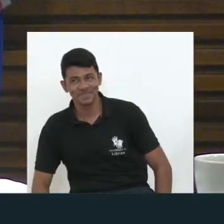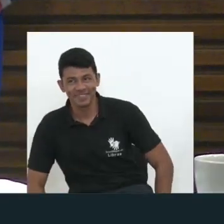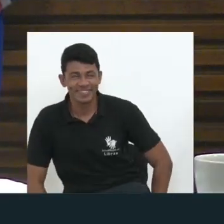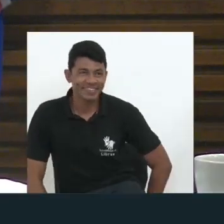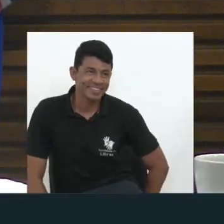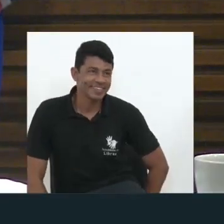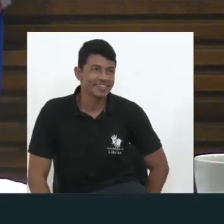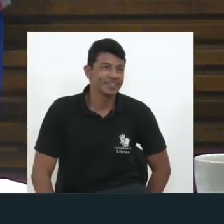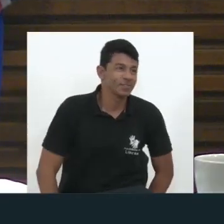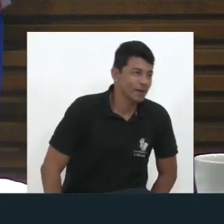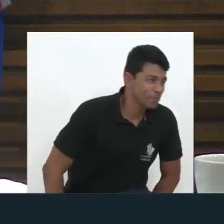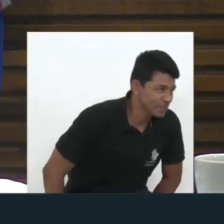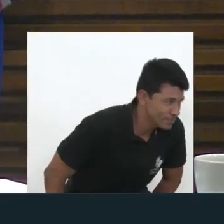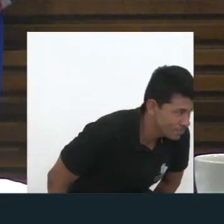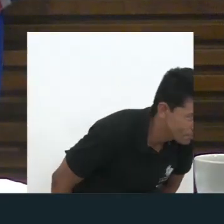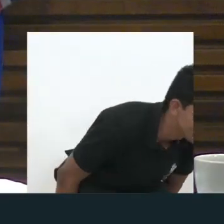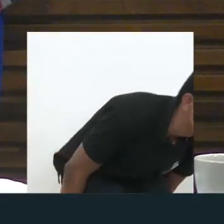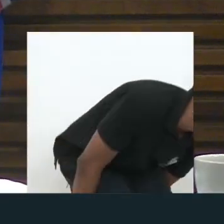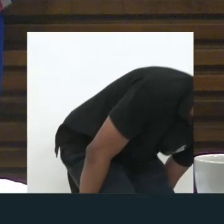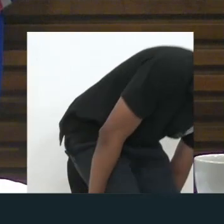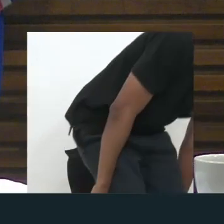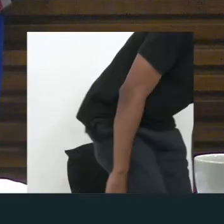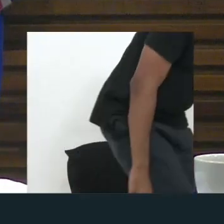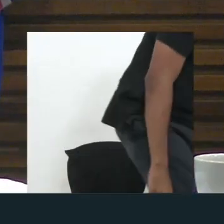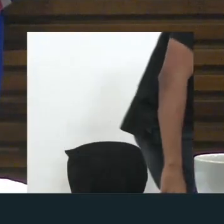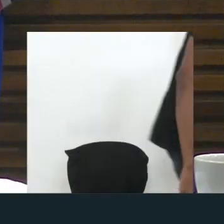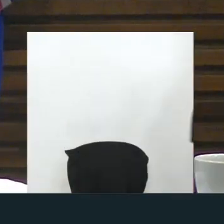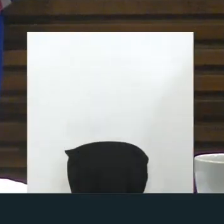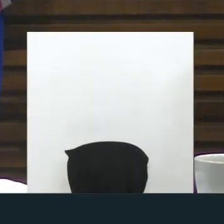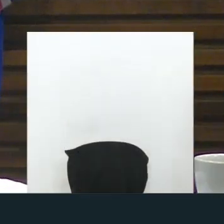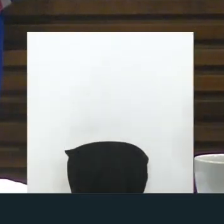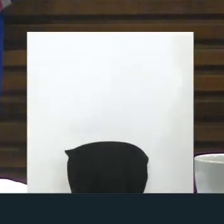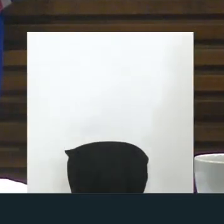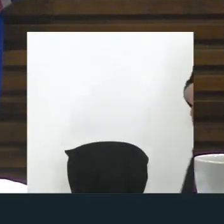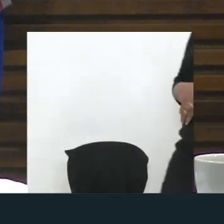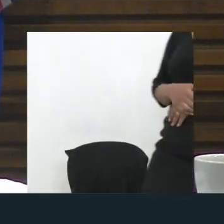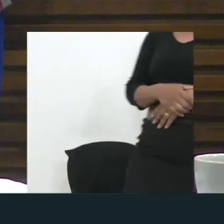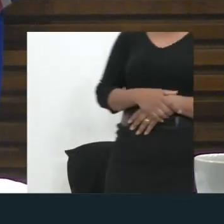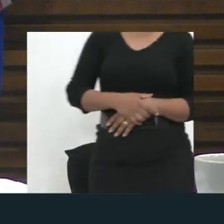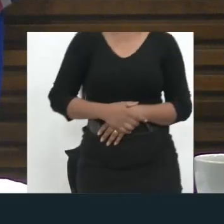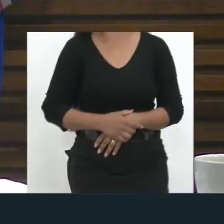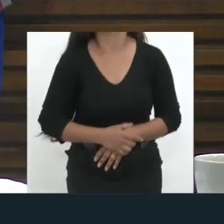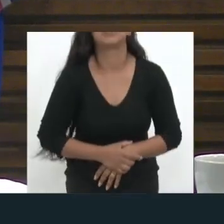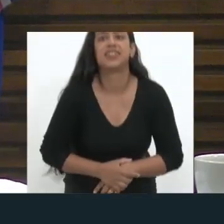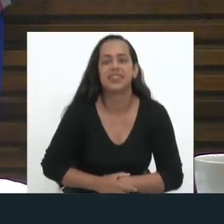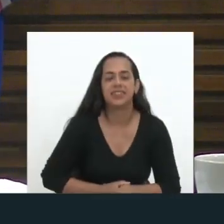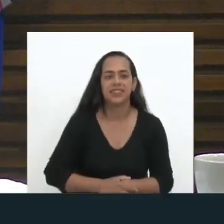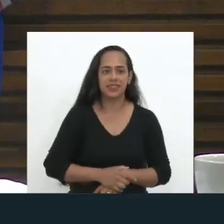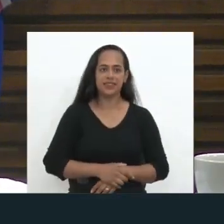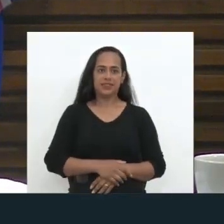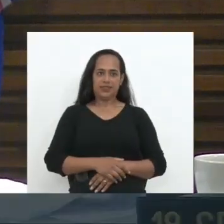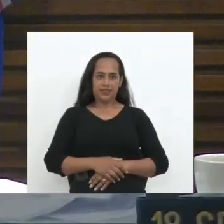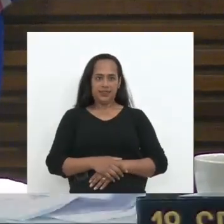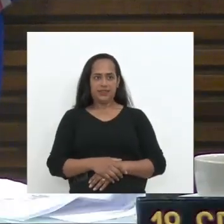deliberação. Solicito aos senhores vereadores que utilizem os terminais para o voto eletrônico.